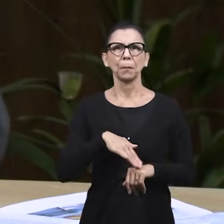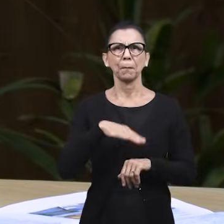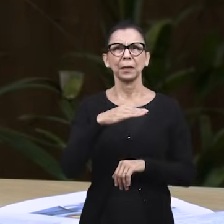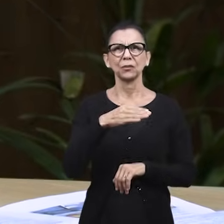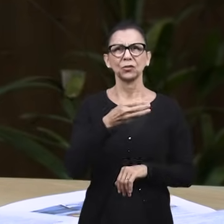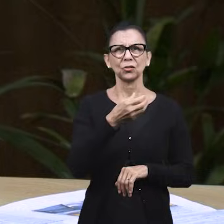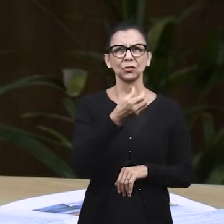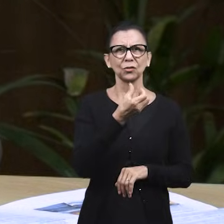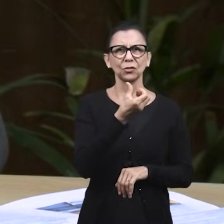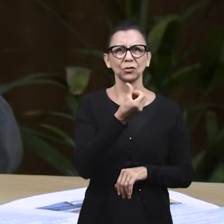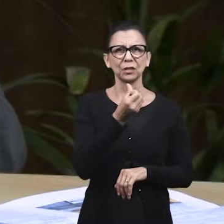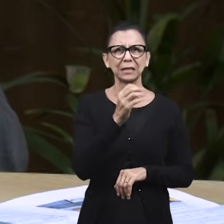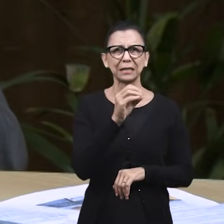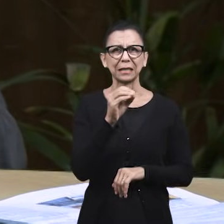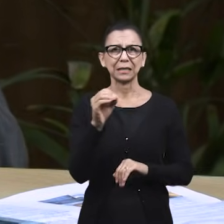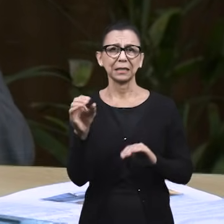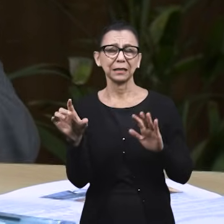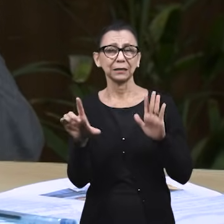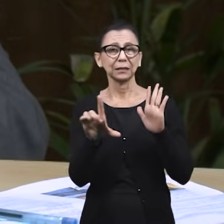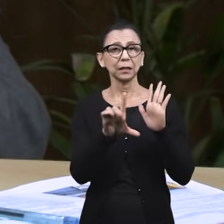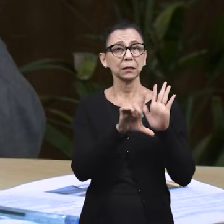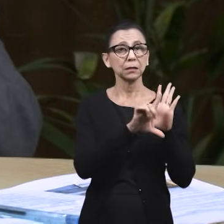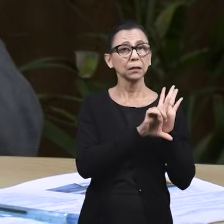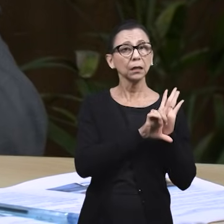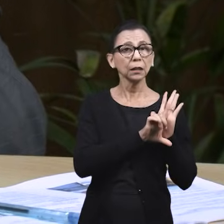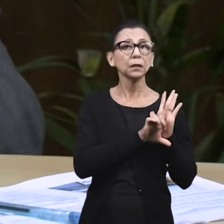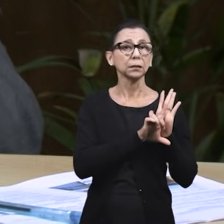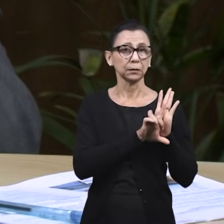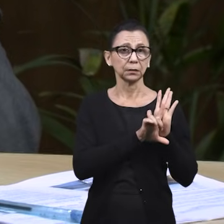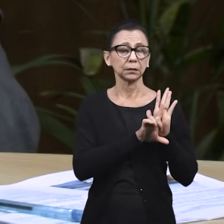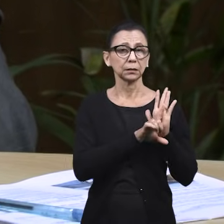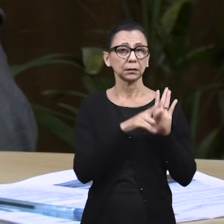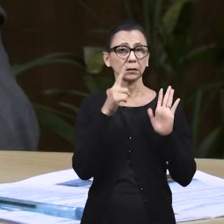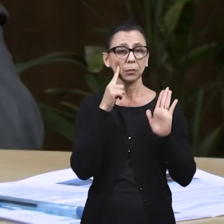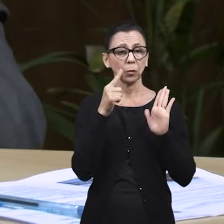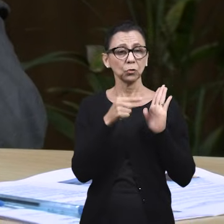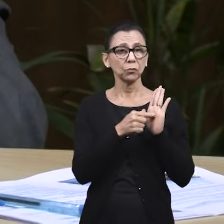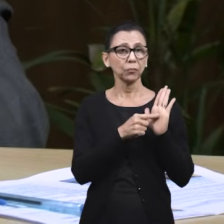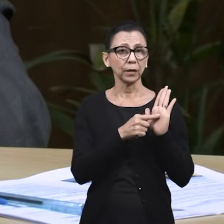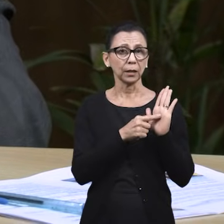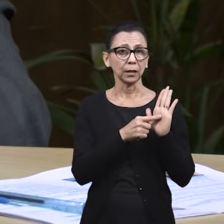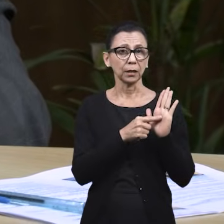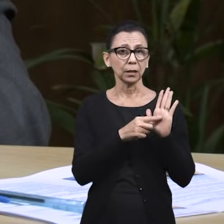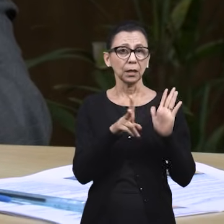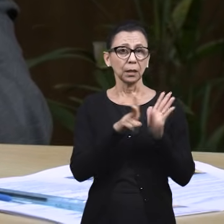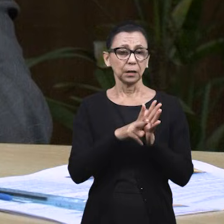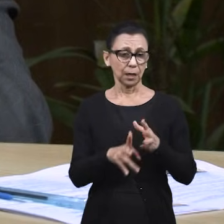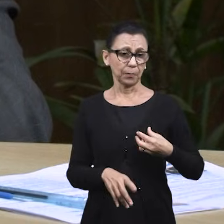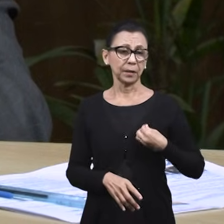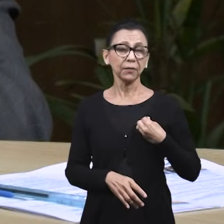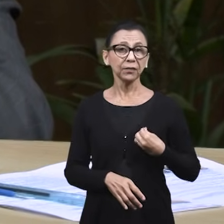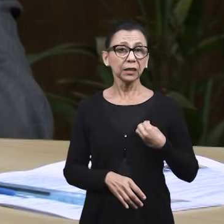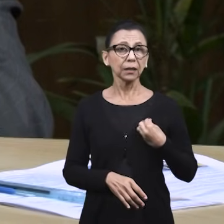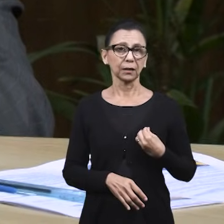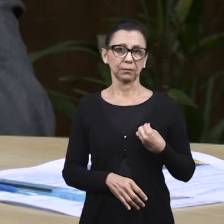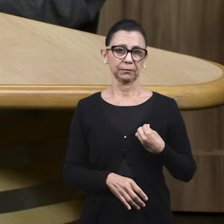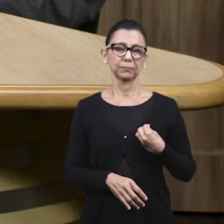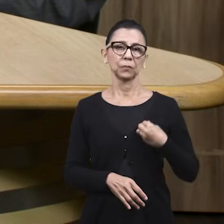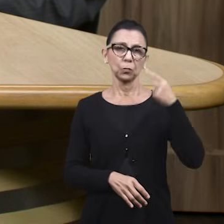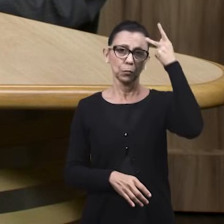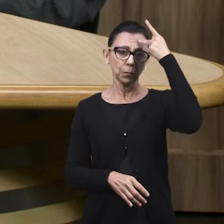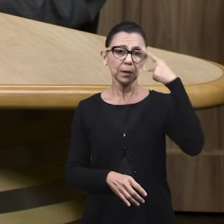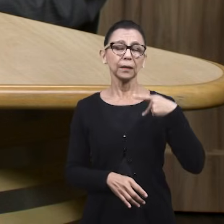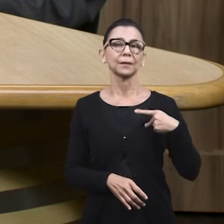600 leis que podem ser absorvidas naturalmente como se apresenta a palavra da vida. Como você falou